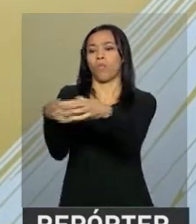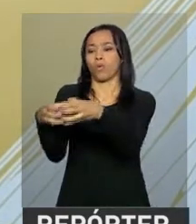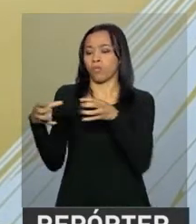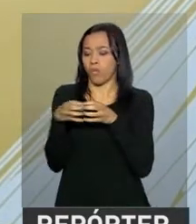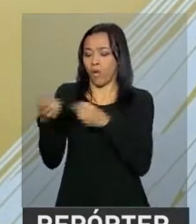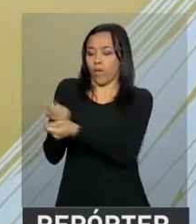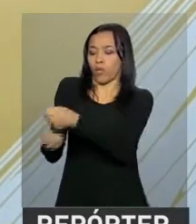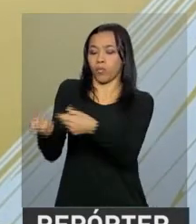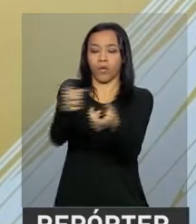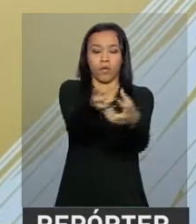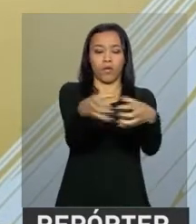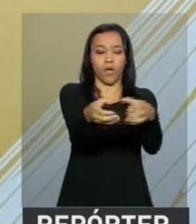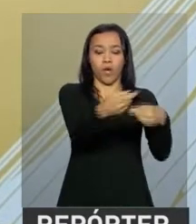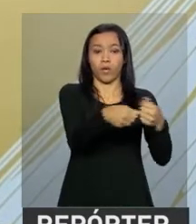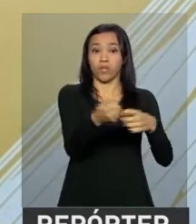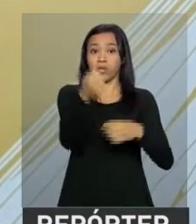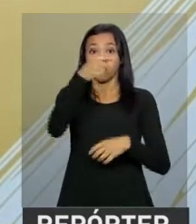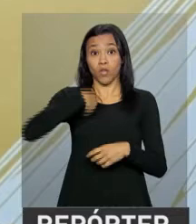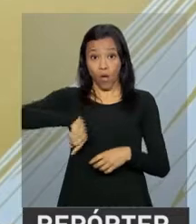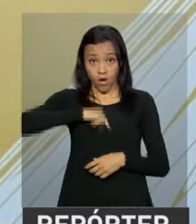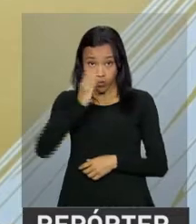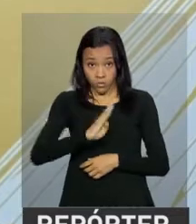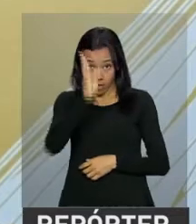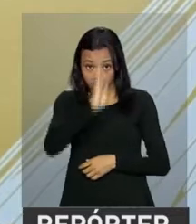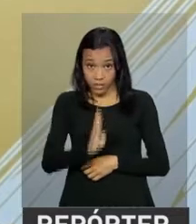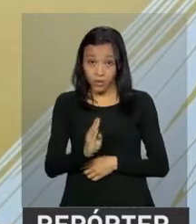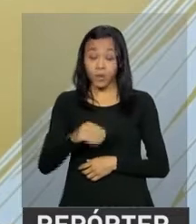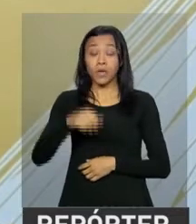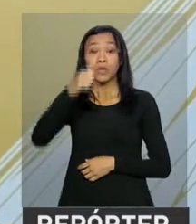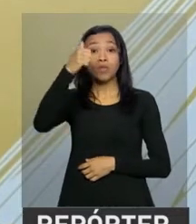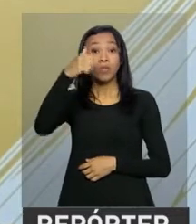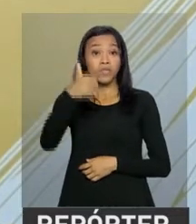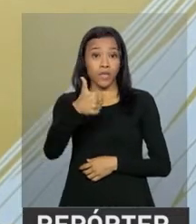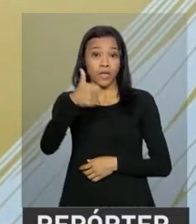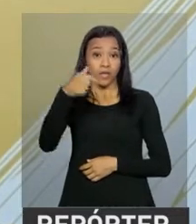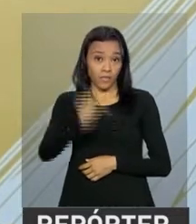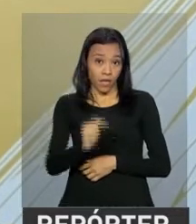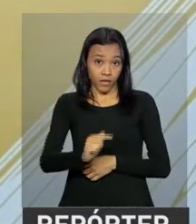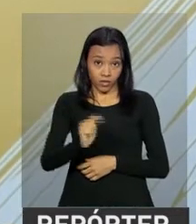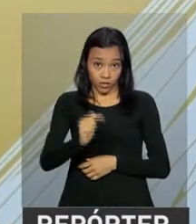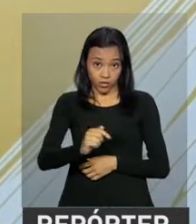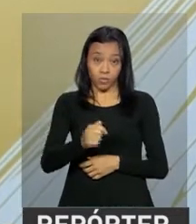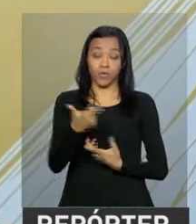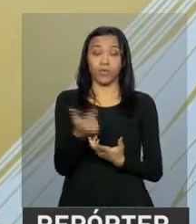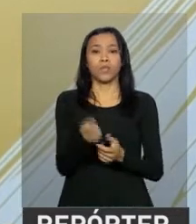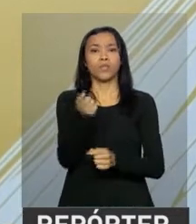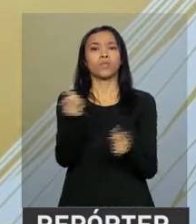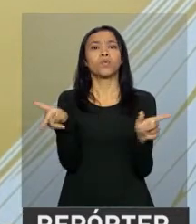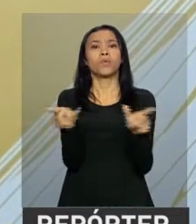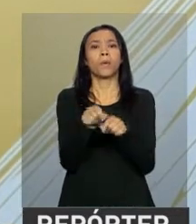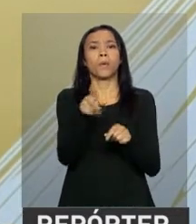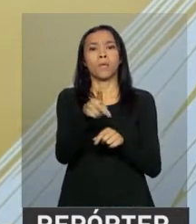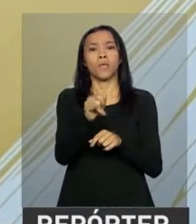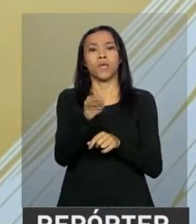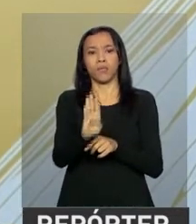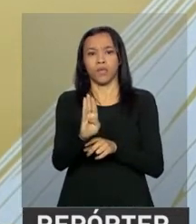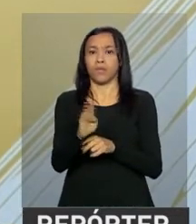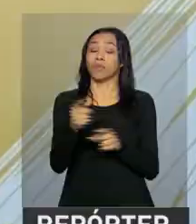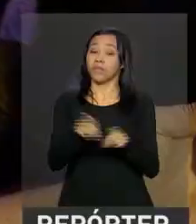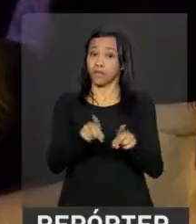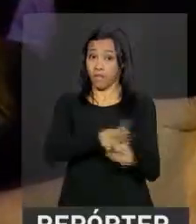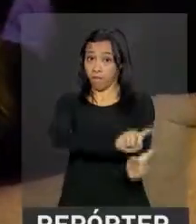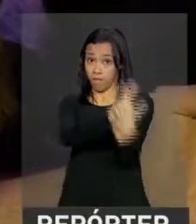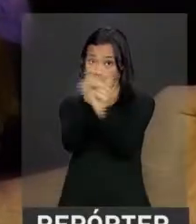ministro, temos o 7º ou 8º produto interno bruto do mundo e ocupamos o 25º lugar nas